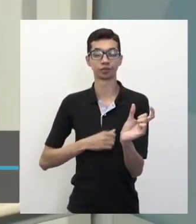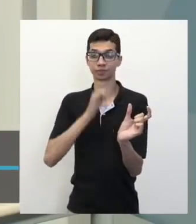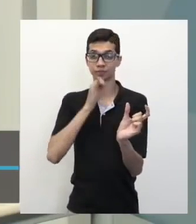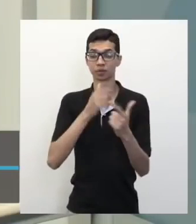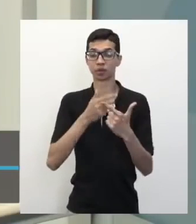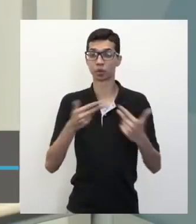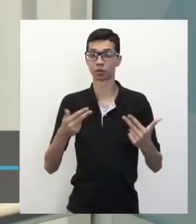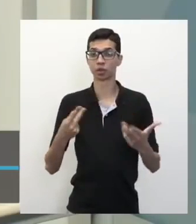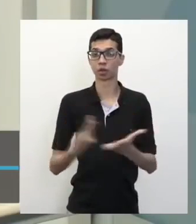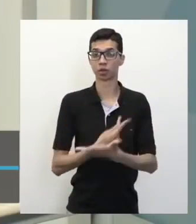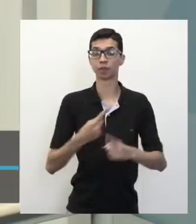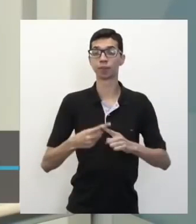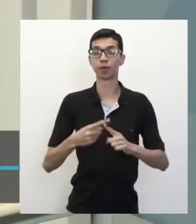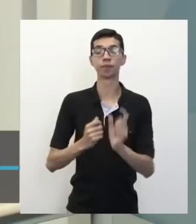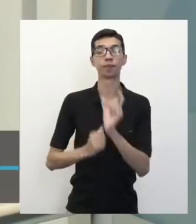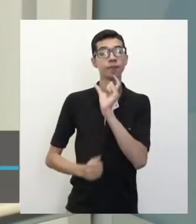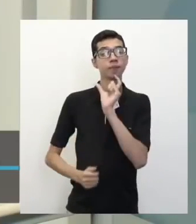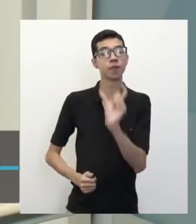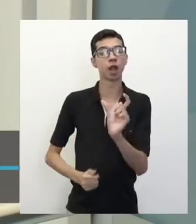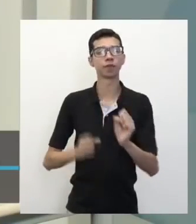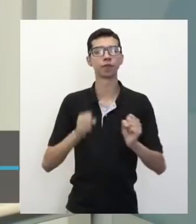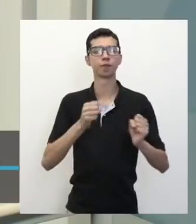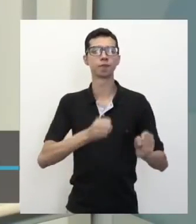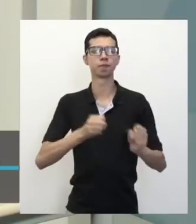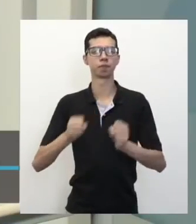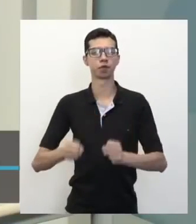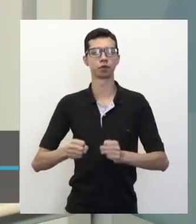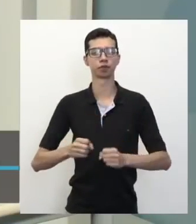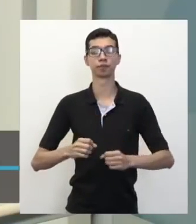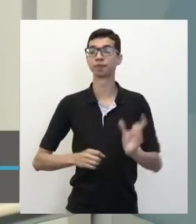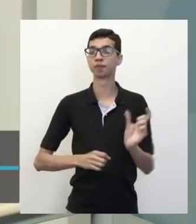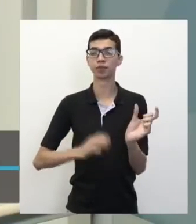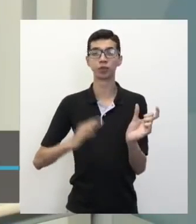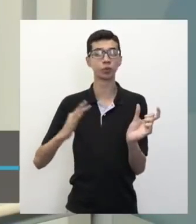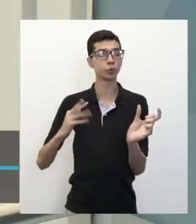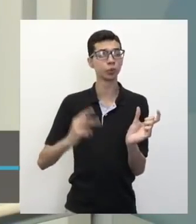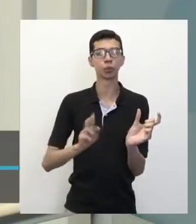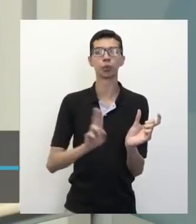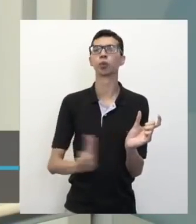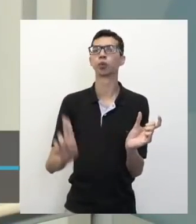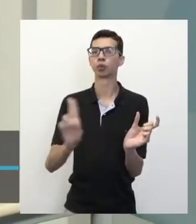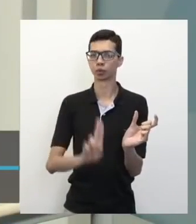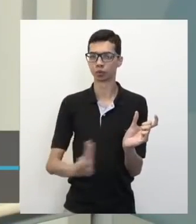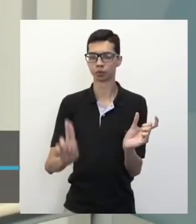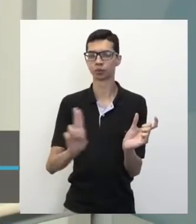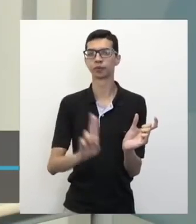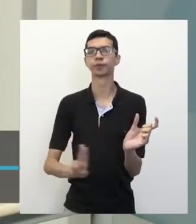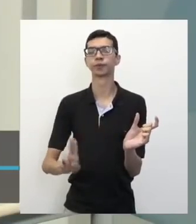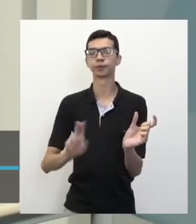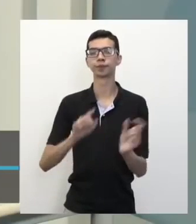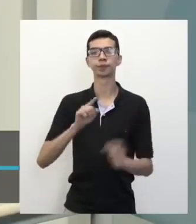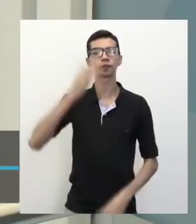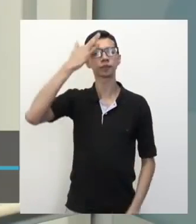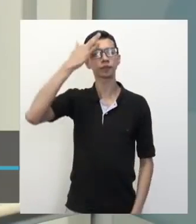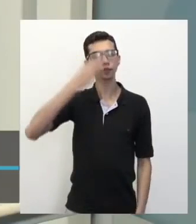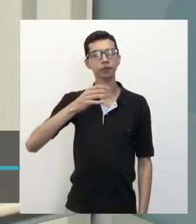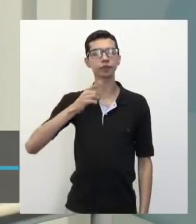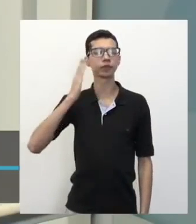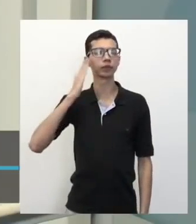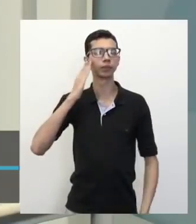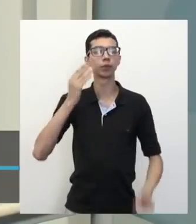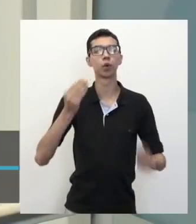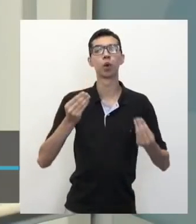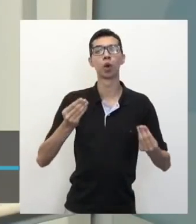do poder da palavra, né? Tudo é a palavra. Então, por menos que você entenda sobre lidar com a